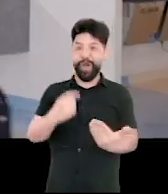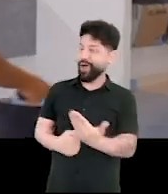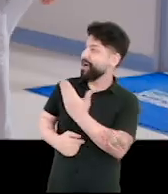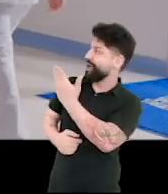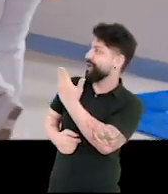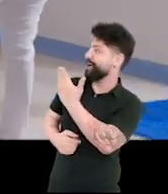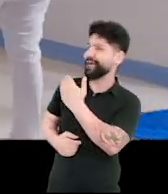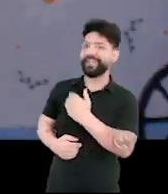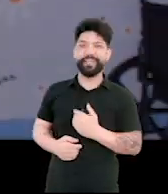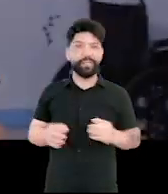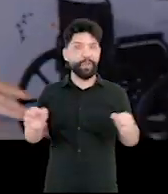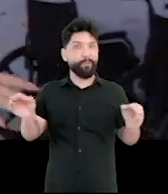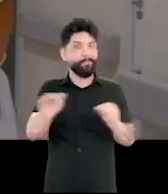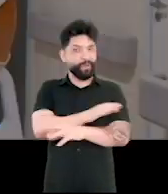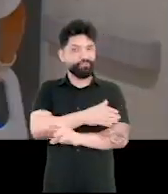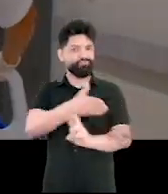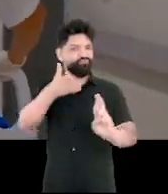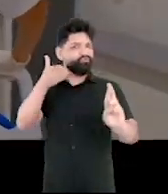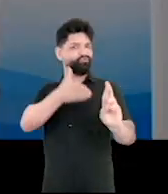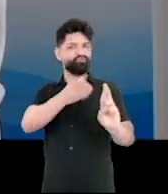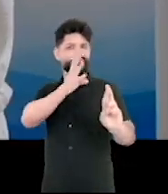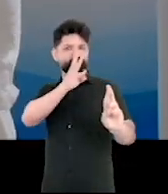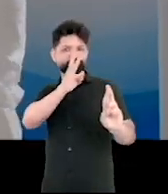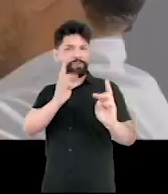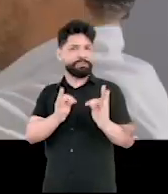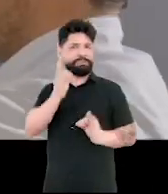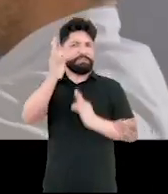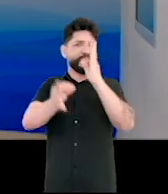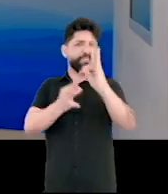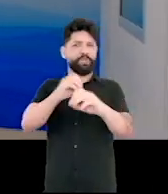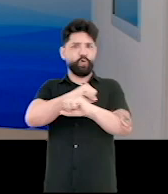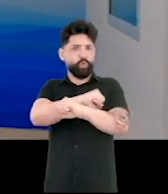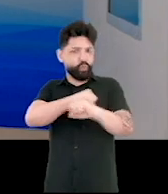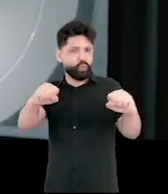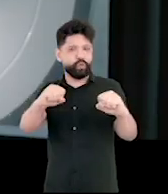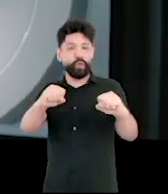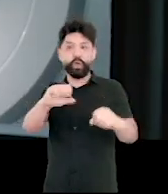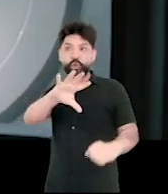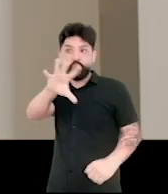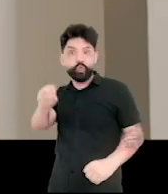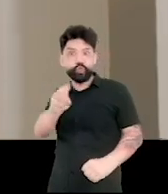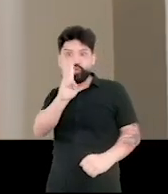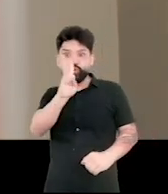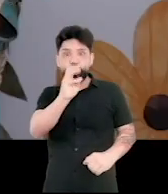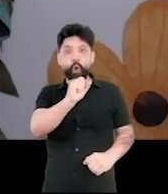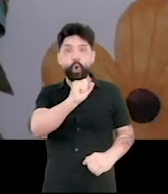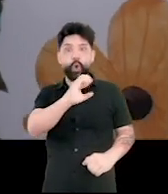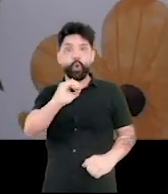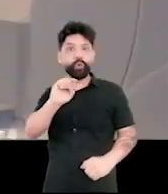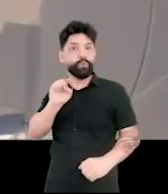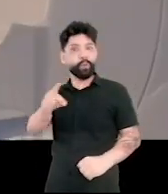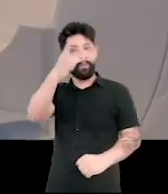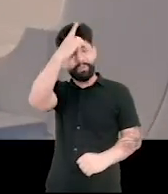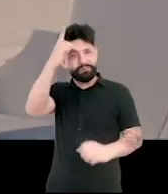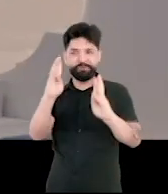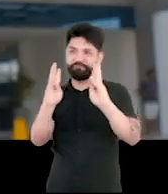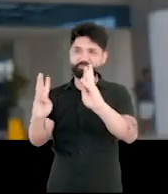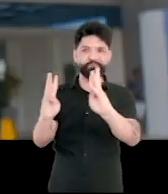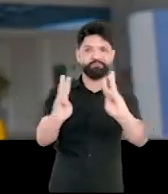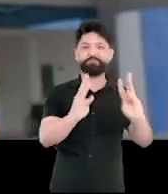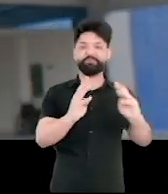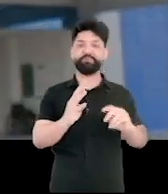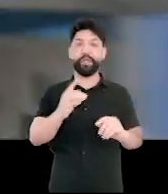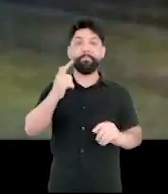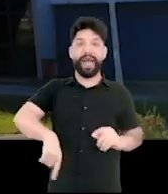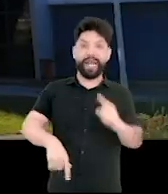O Hospital Costa das Baleias já chegou sendo referência com tecnologia de ponta e beneficiando mais de 800 mil